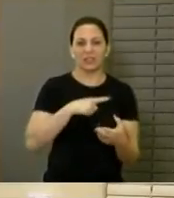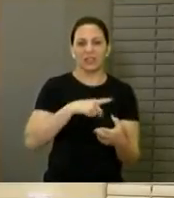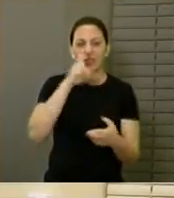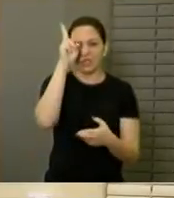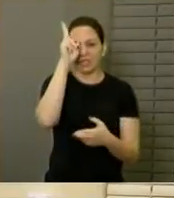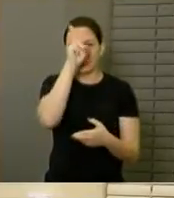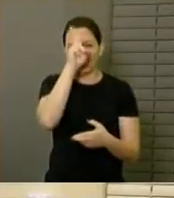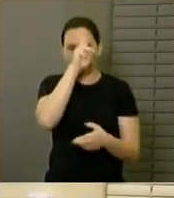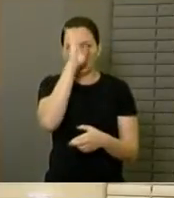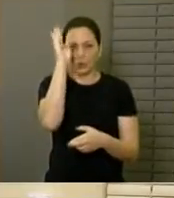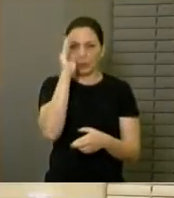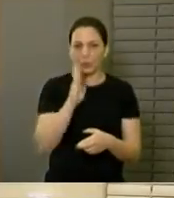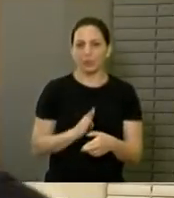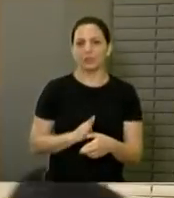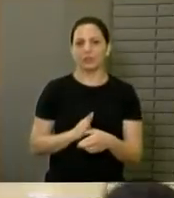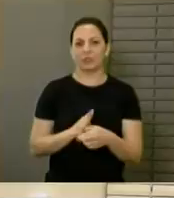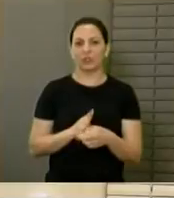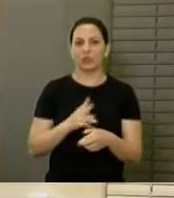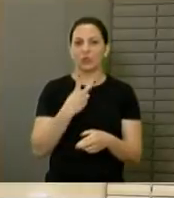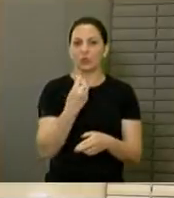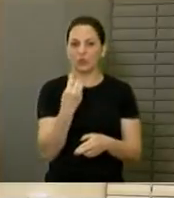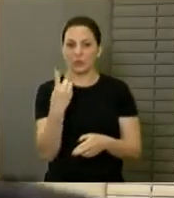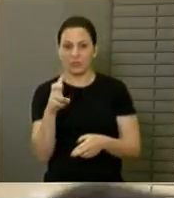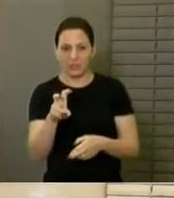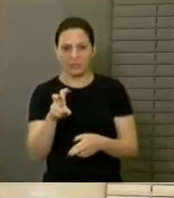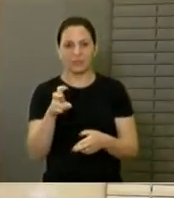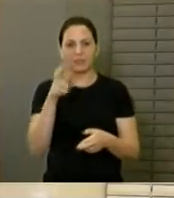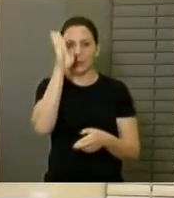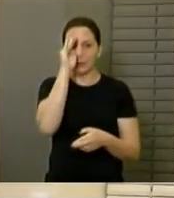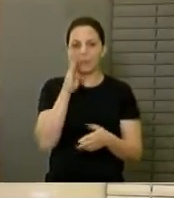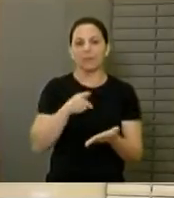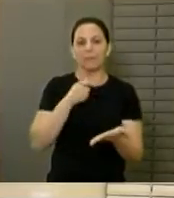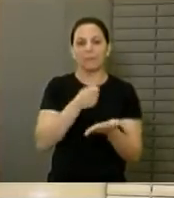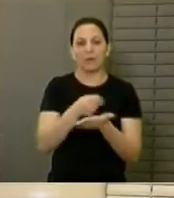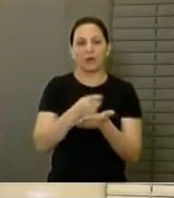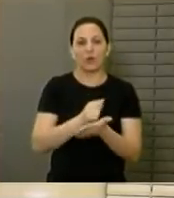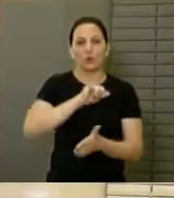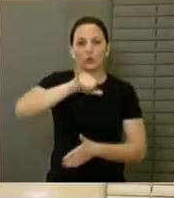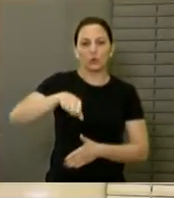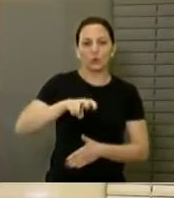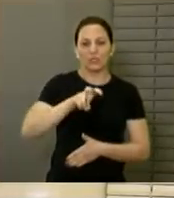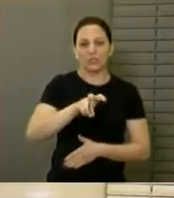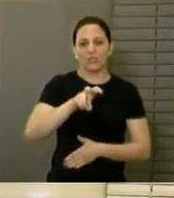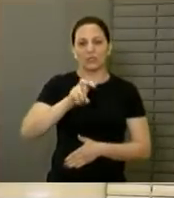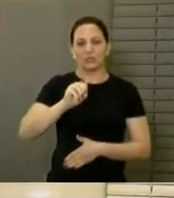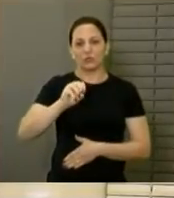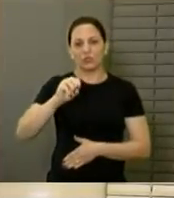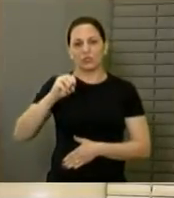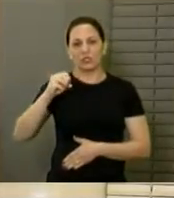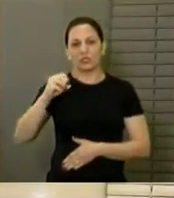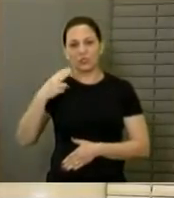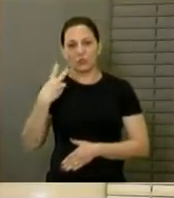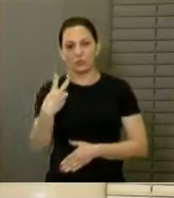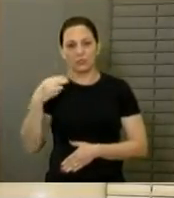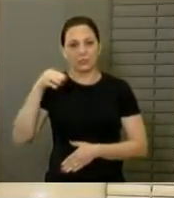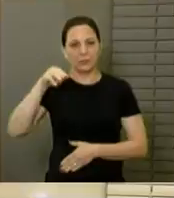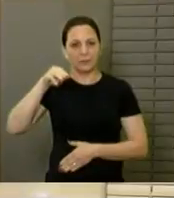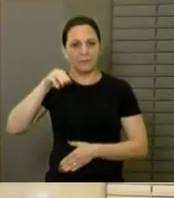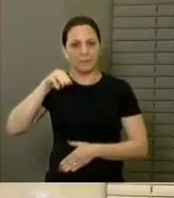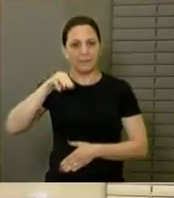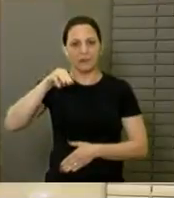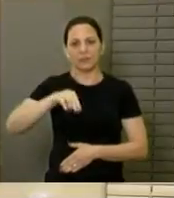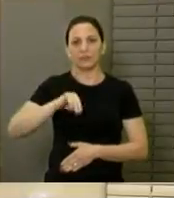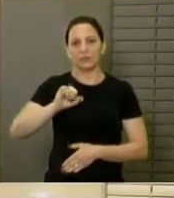história. Somente em 2015, o Brasil pagou de juros 502 bilhões de reais. Este crime